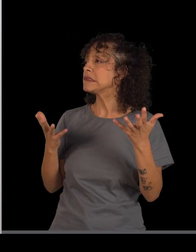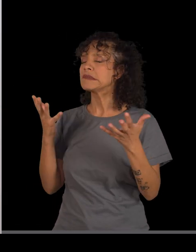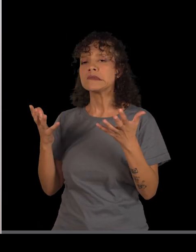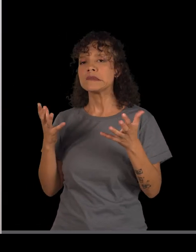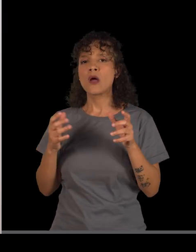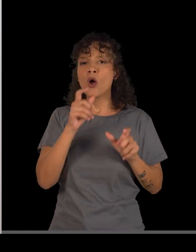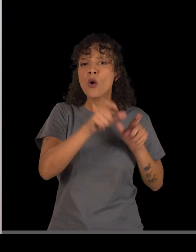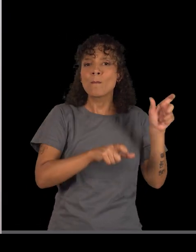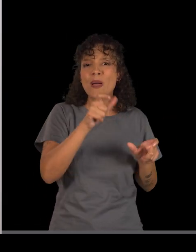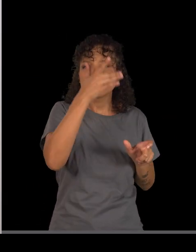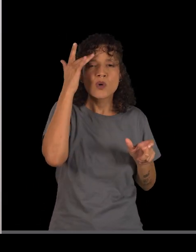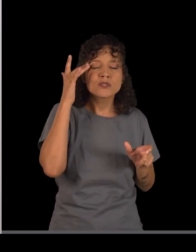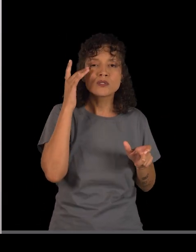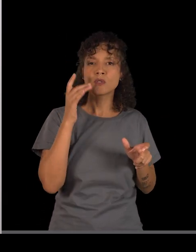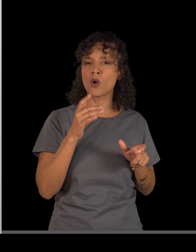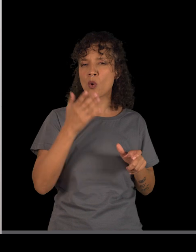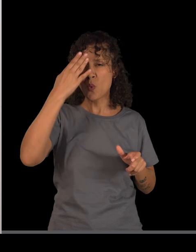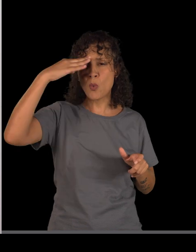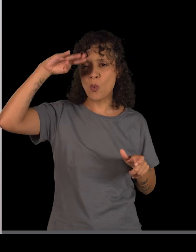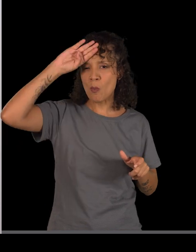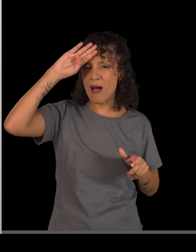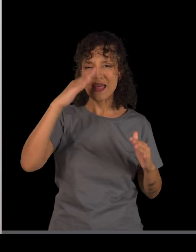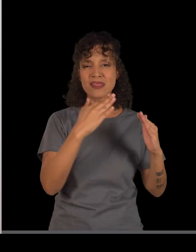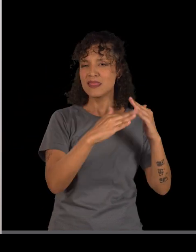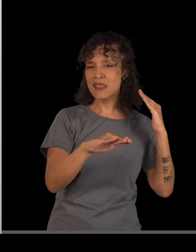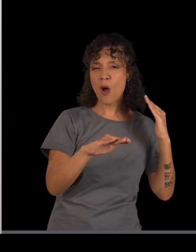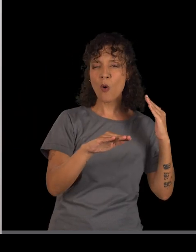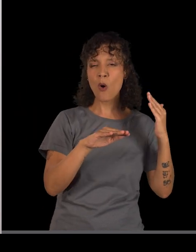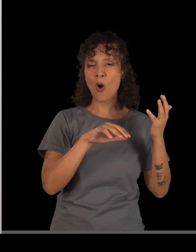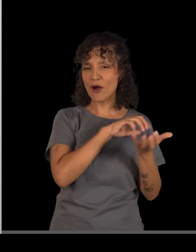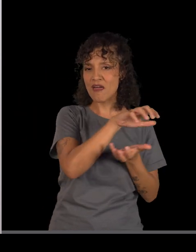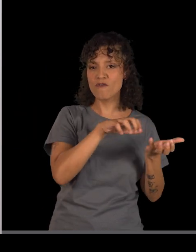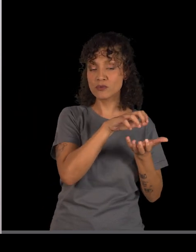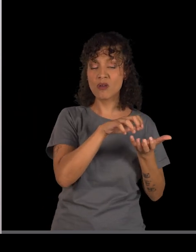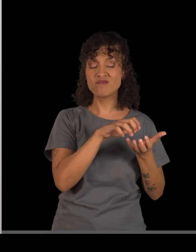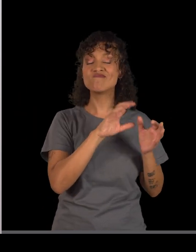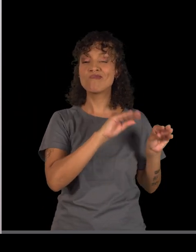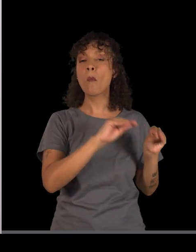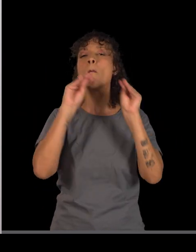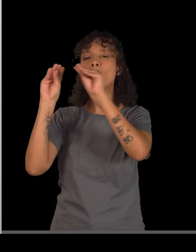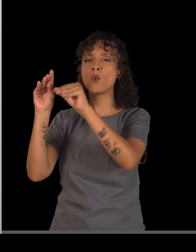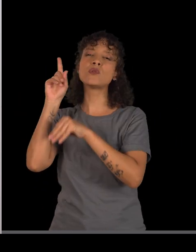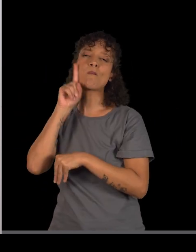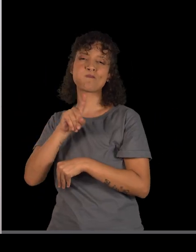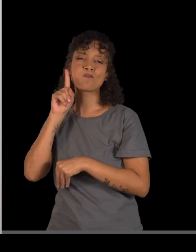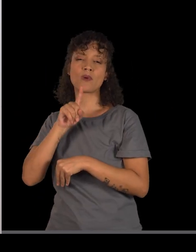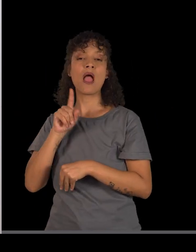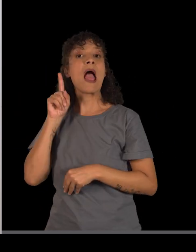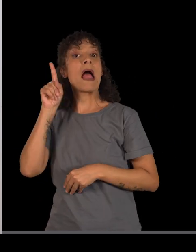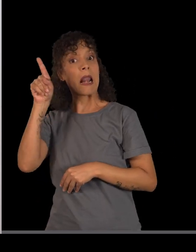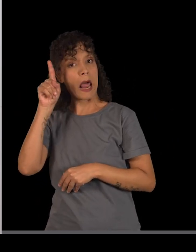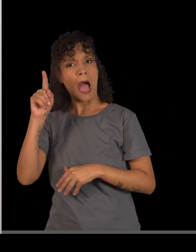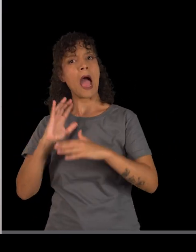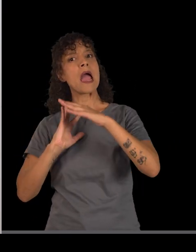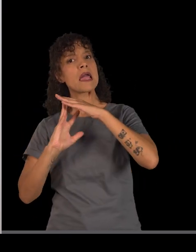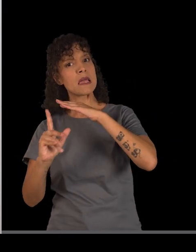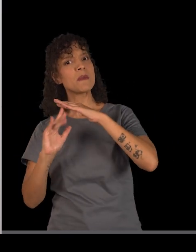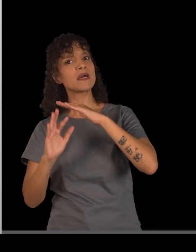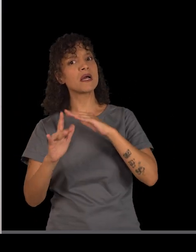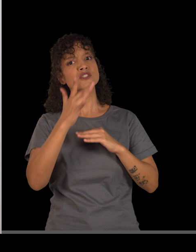regime, muitos cubanos, vão sair de Cuba e inclusive ir para os Estados Unidos. Hoje os Estados Unidos têm